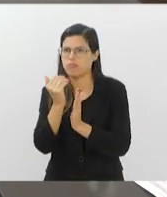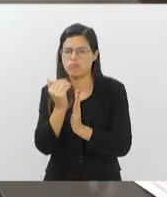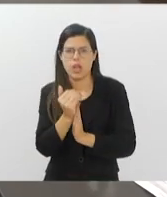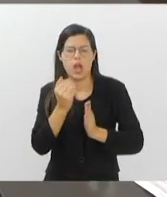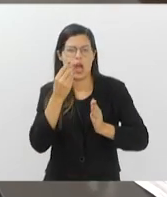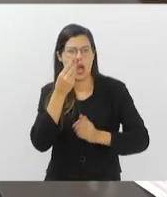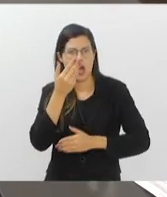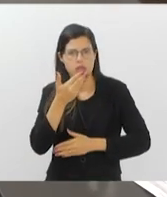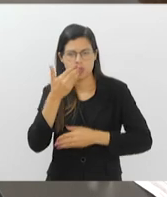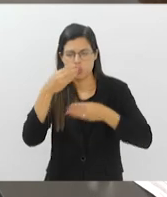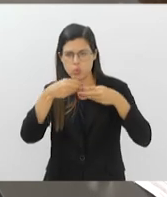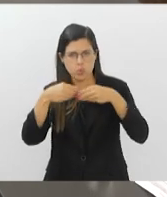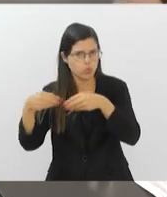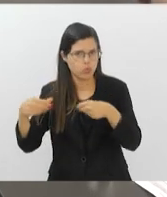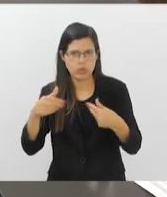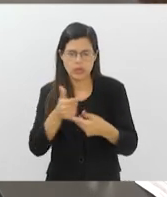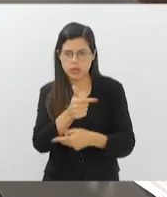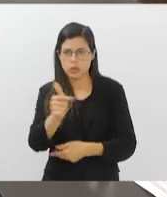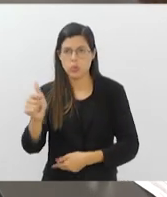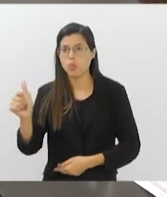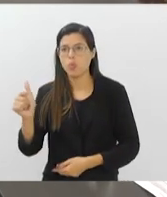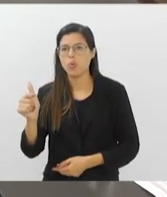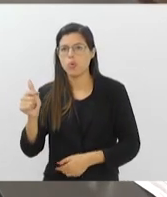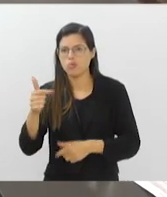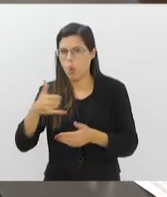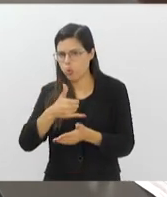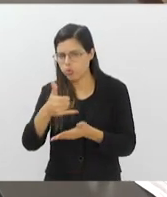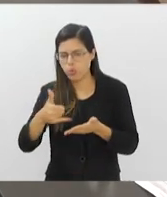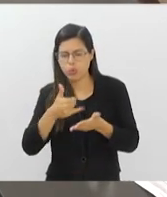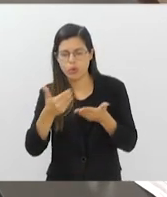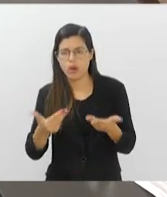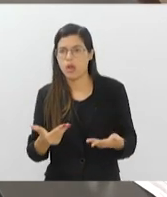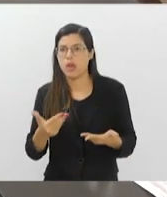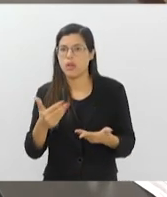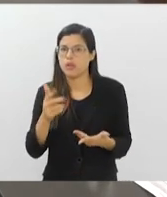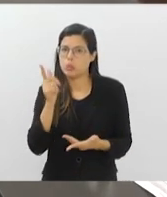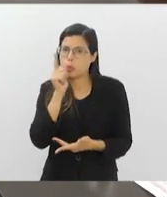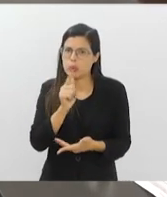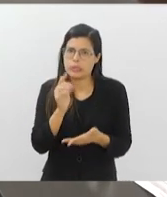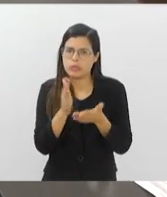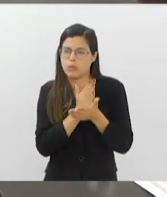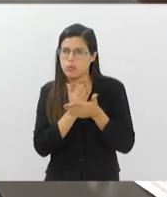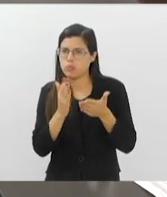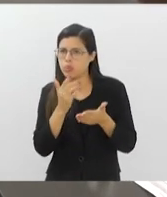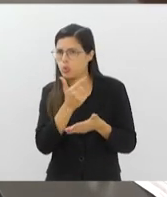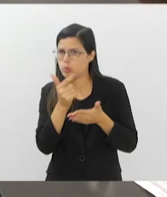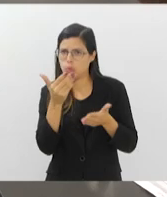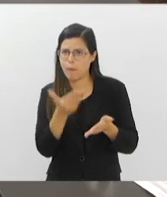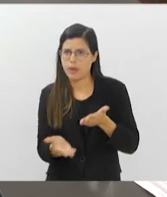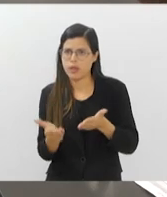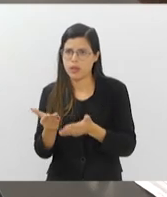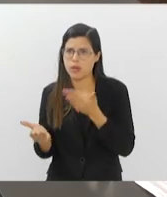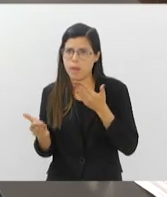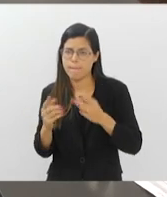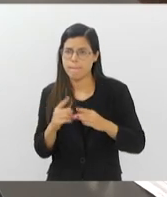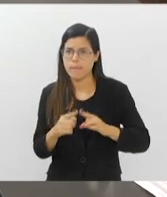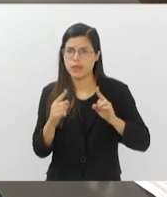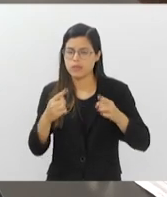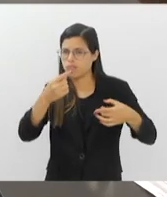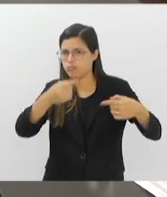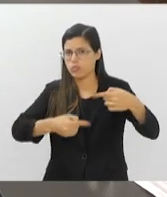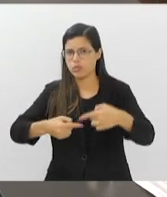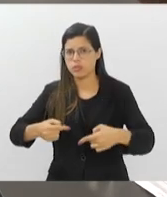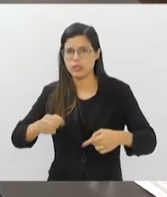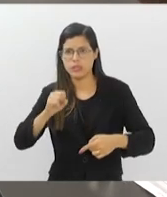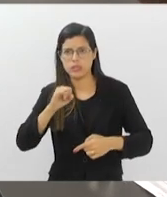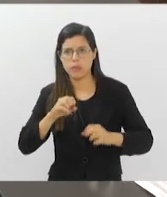etc. Então, eu sei que a gente ganhou alguns e perdeu outros. Mas, em todos os casos, ninguém discutiu se a gente